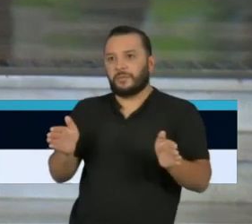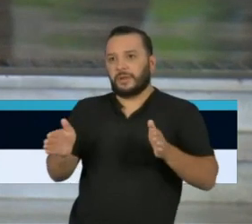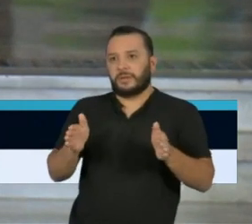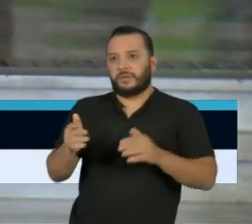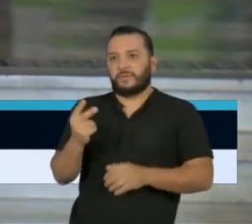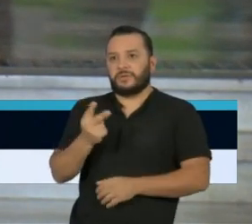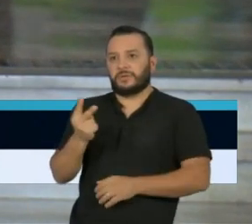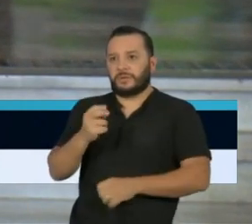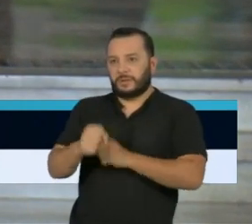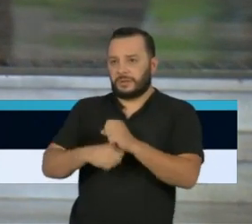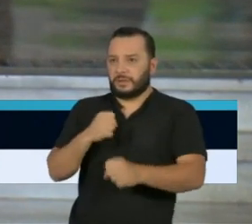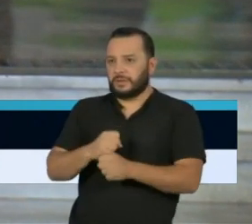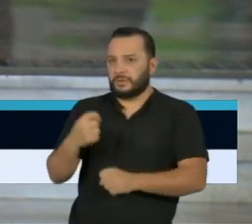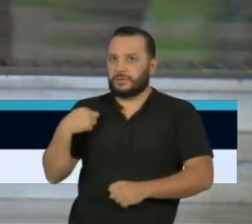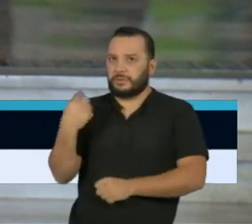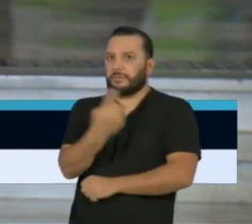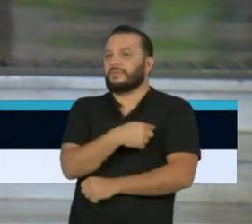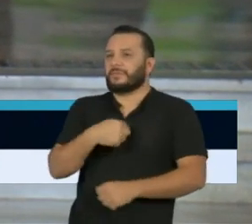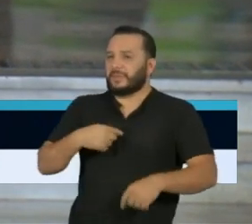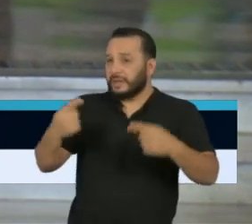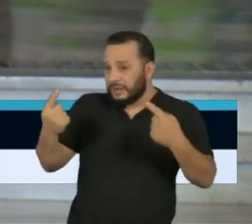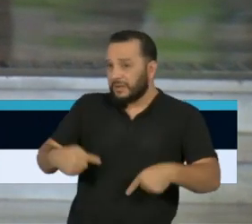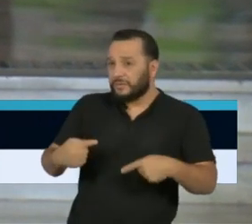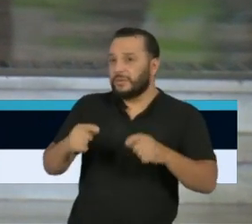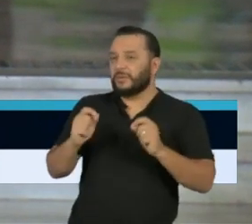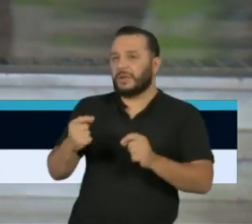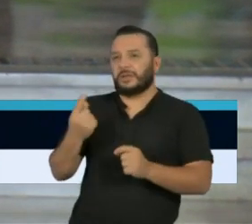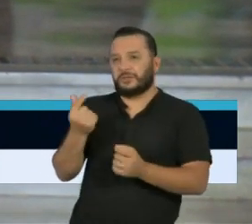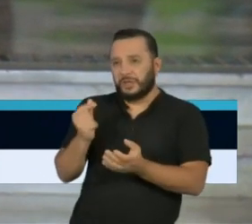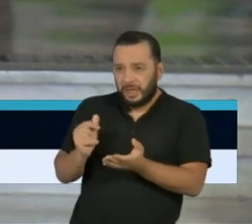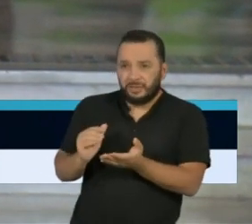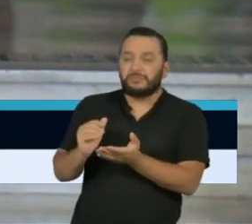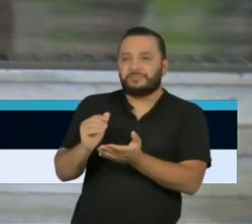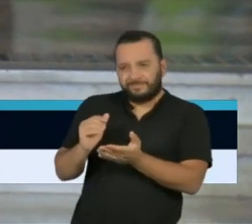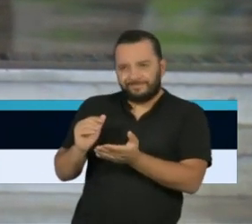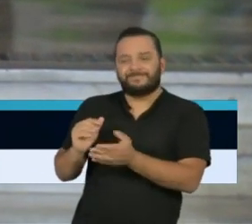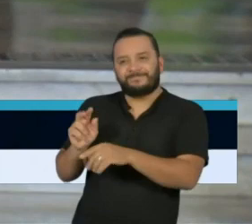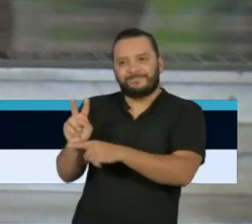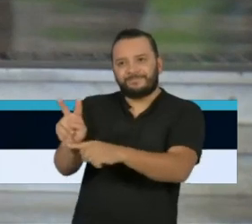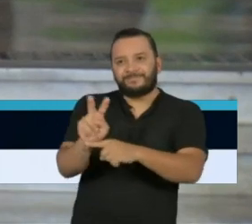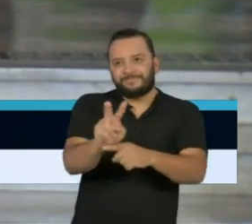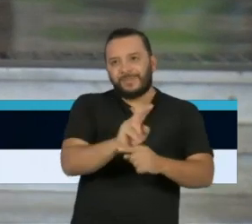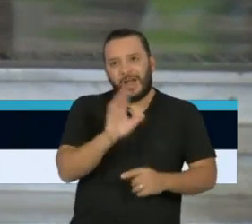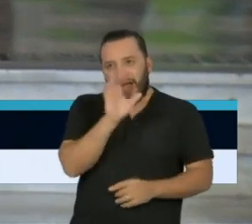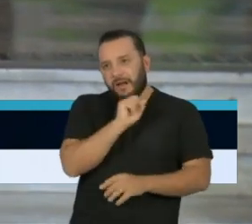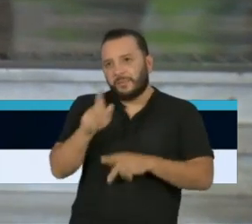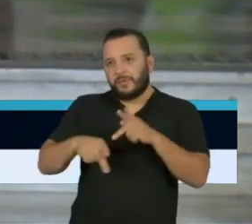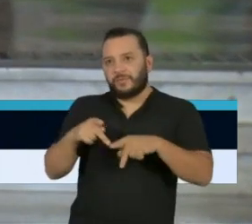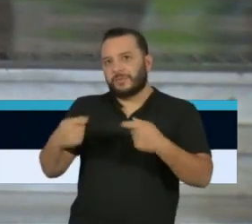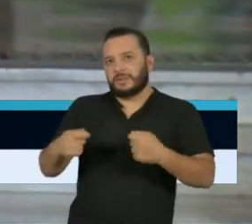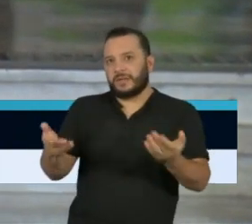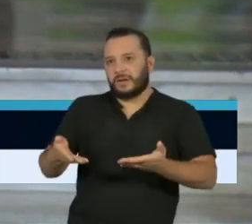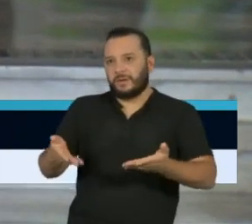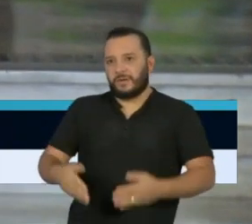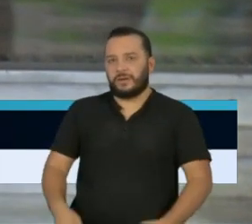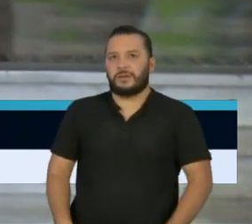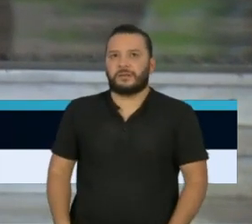sim um desafio de fazer esse recurso chegar rápido, porque a população está precisando dele agora, né?